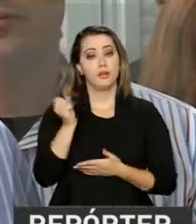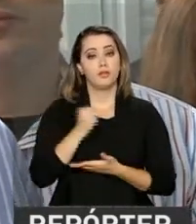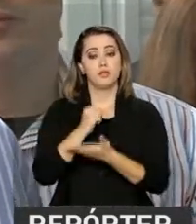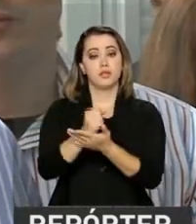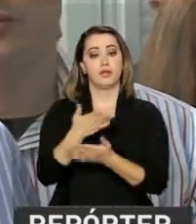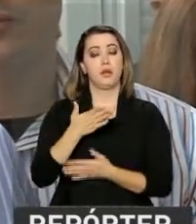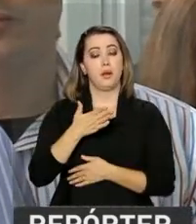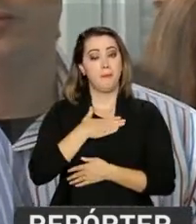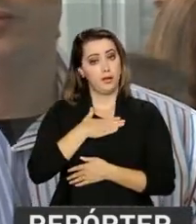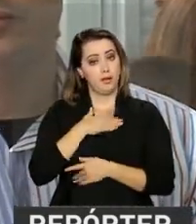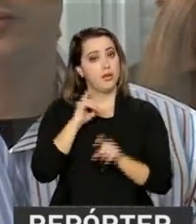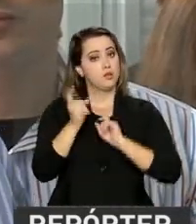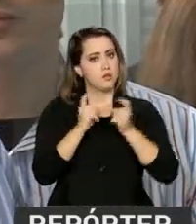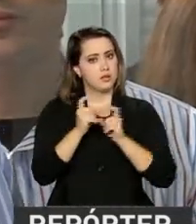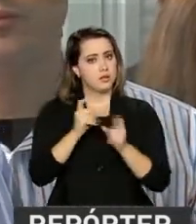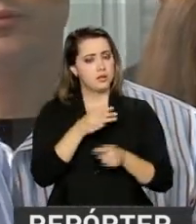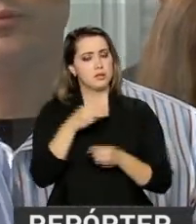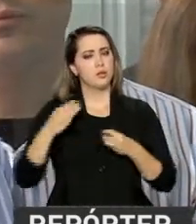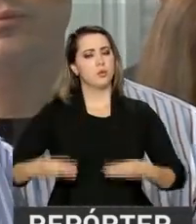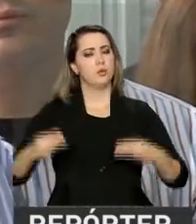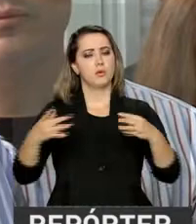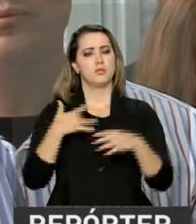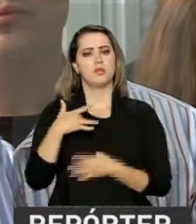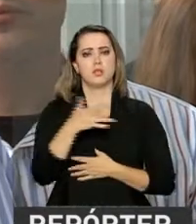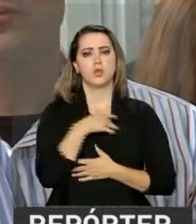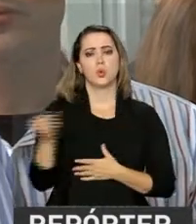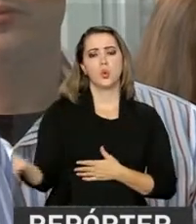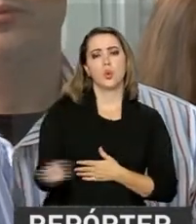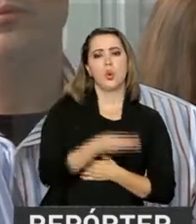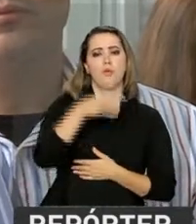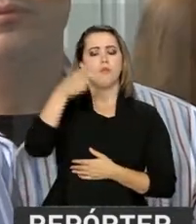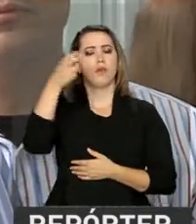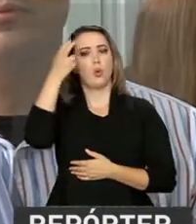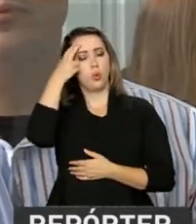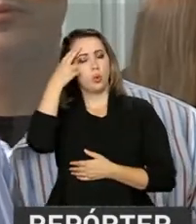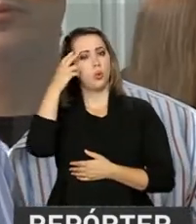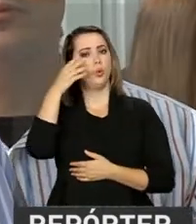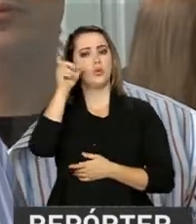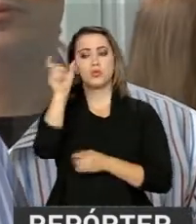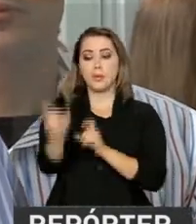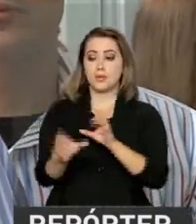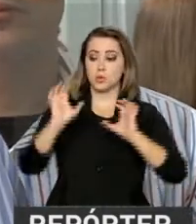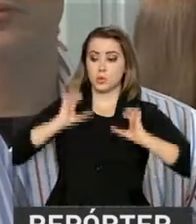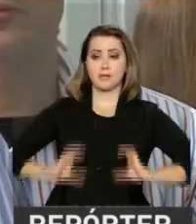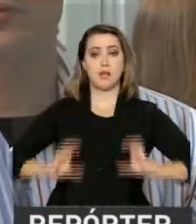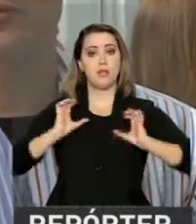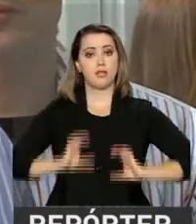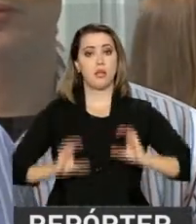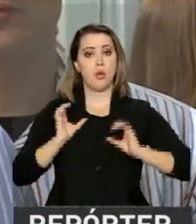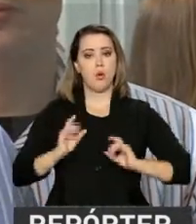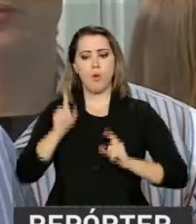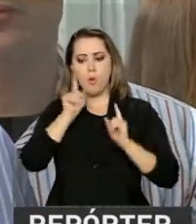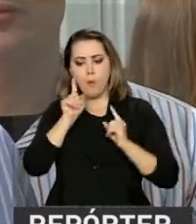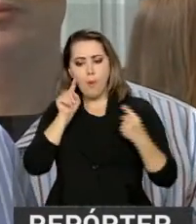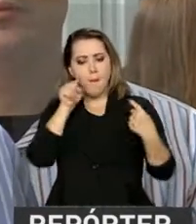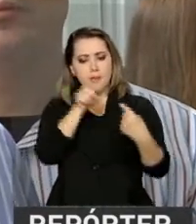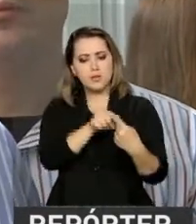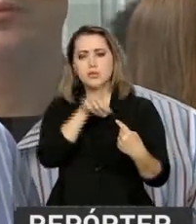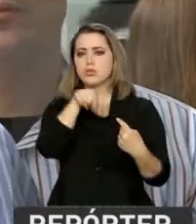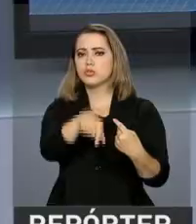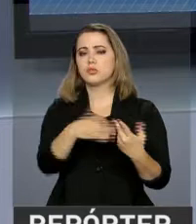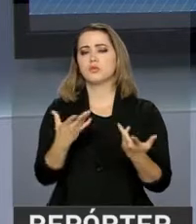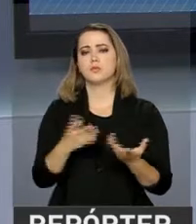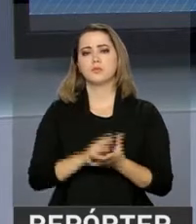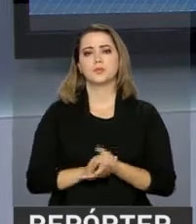minha gestão do Ministério da Saúde com uma nova cultura, onde o cidadão seja o centro da atenção do sistema de